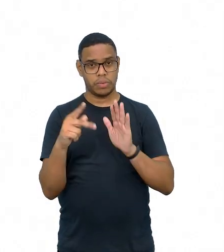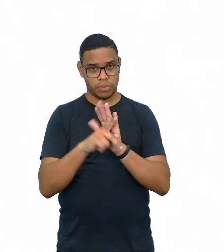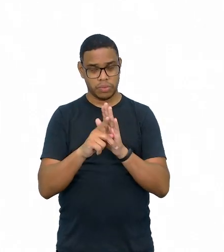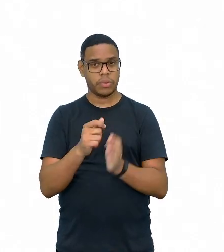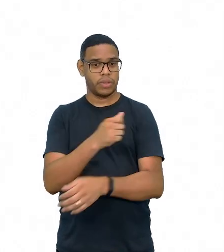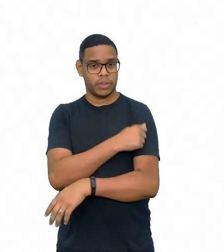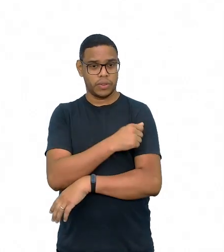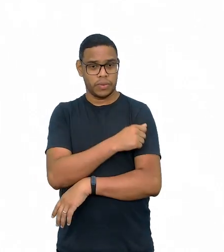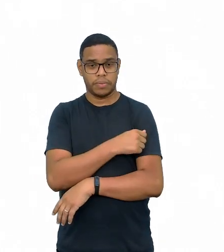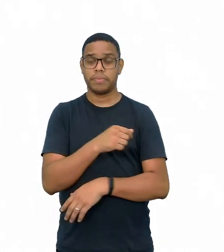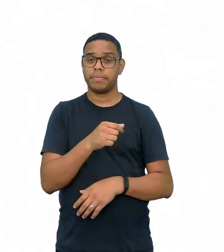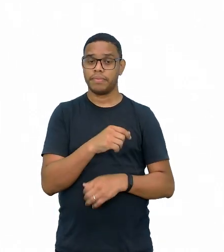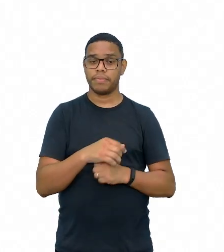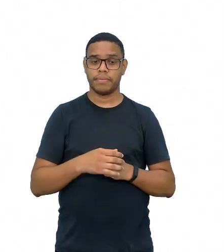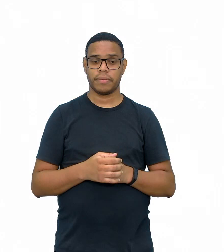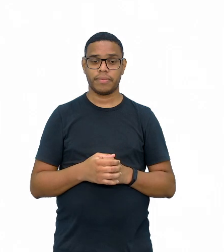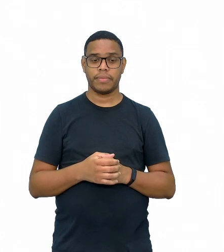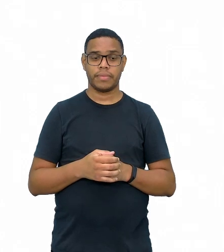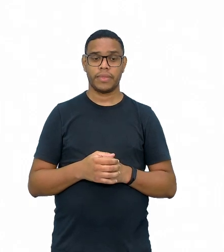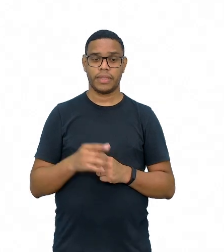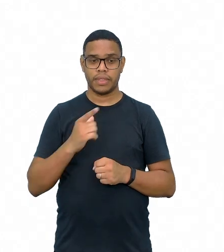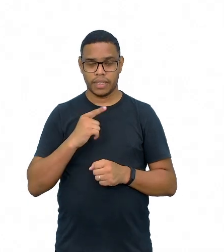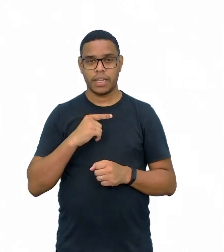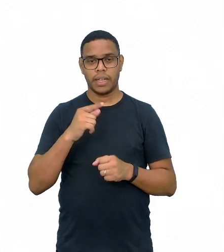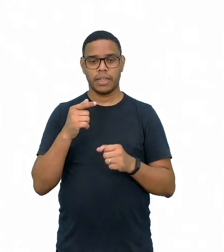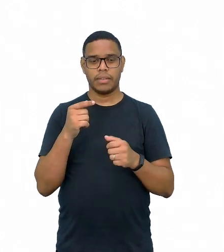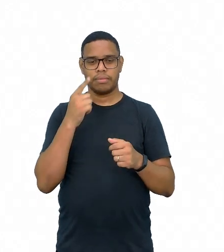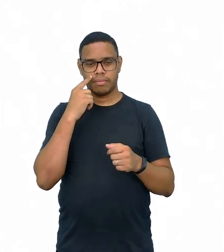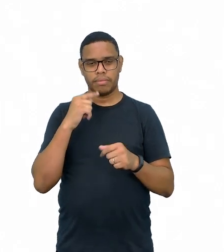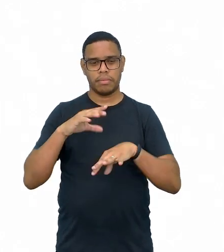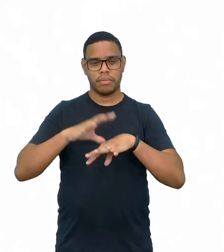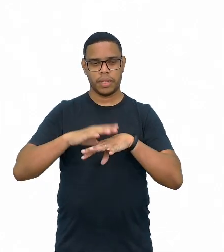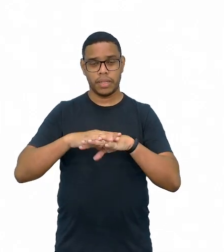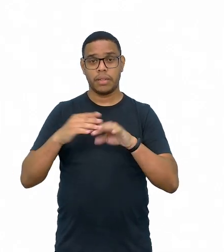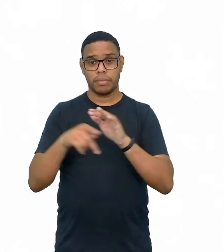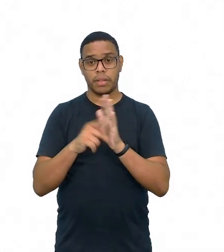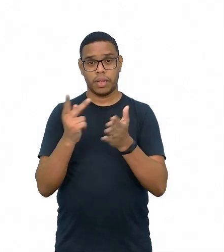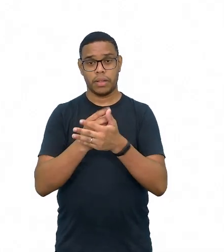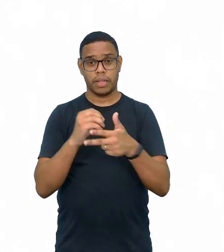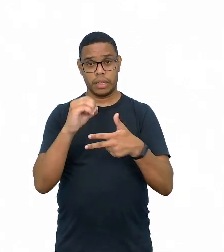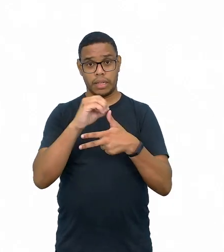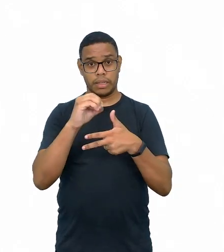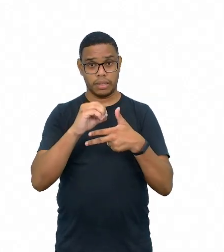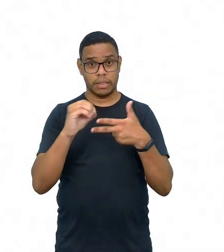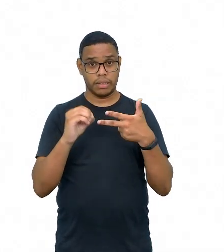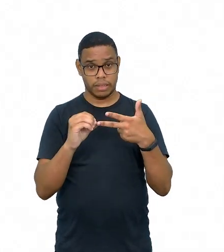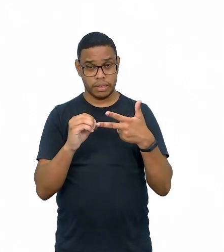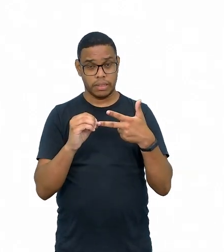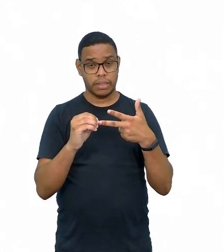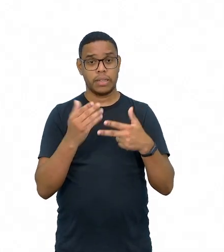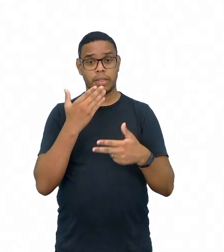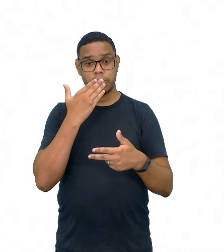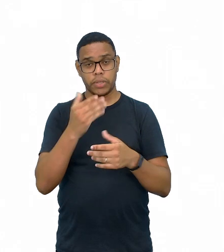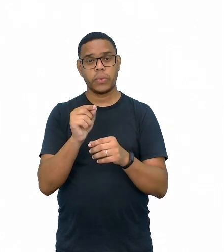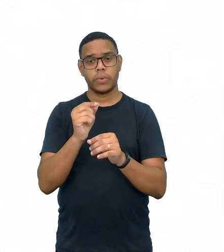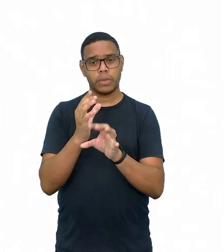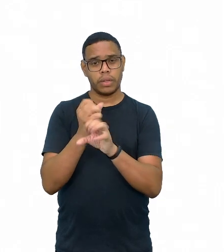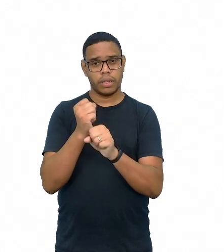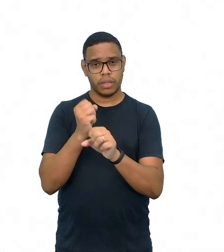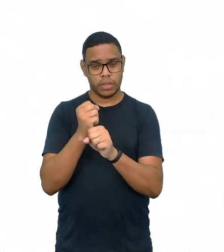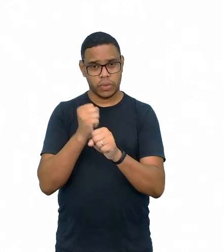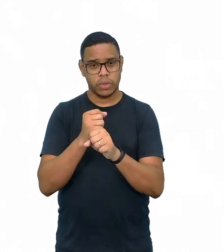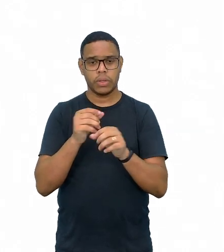estudante. E aí nós temos aí um problema, que é um problema do Enem, né, que ele pede para calcular